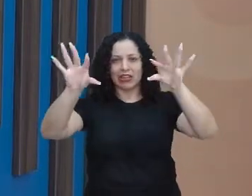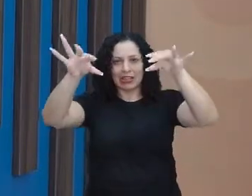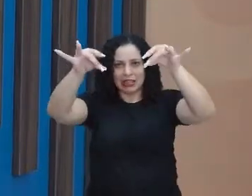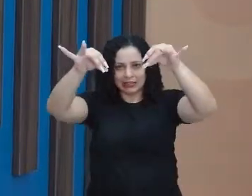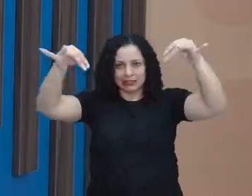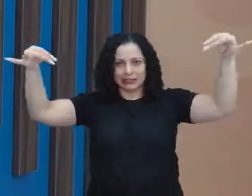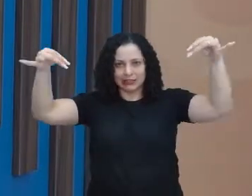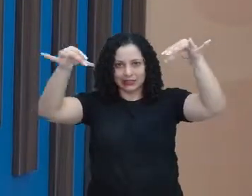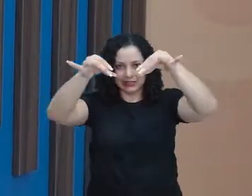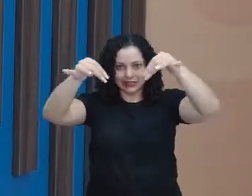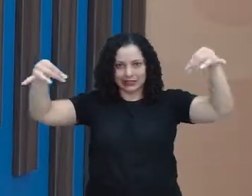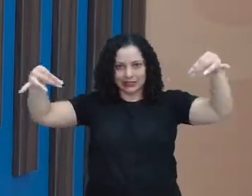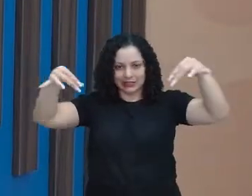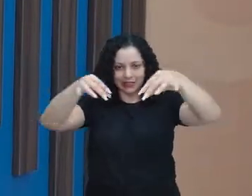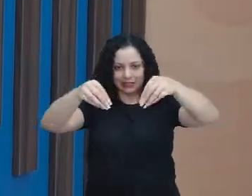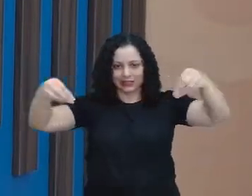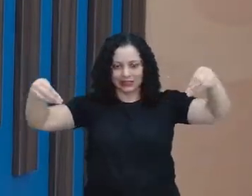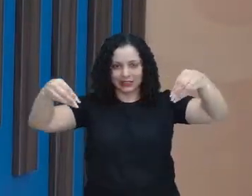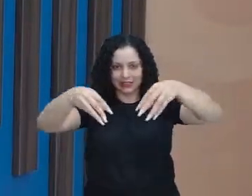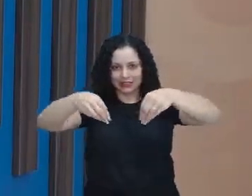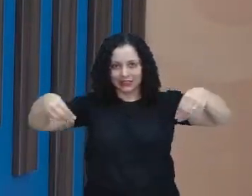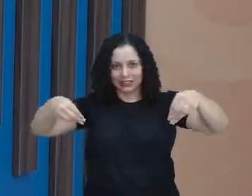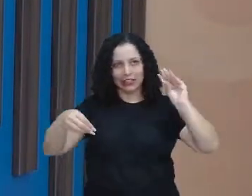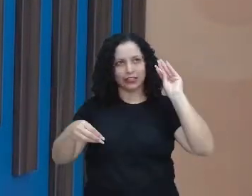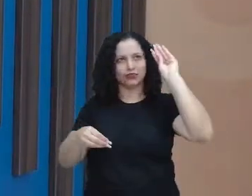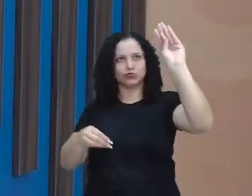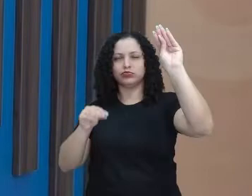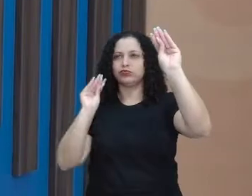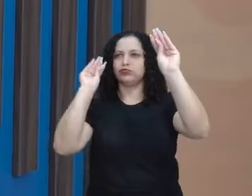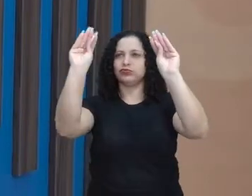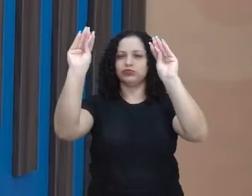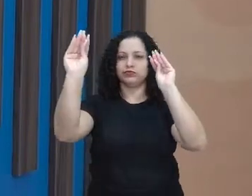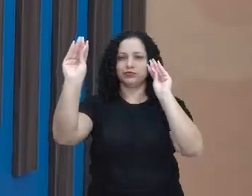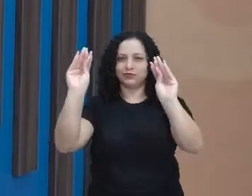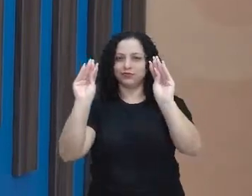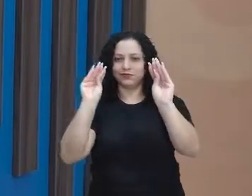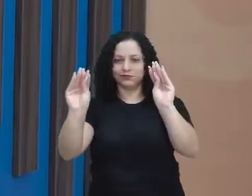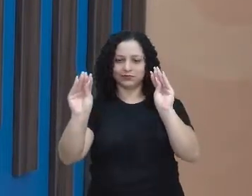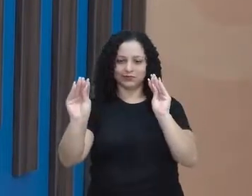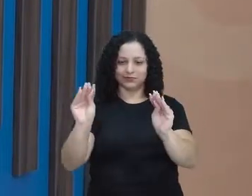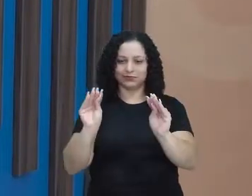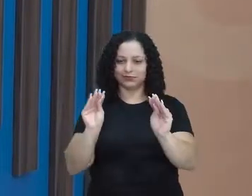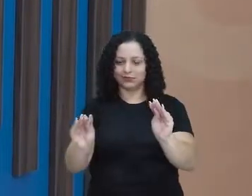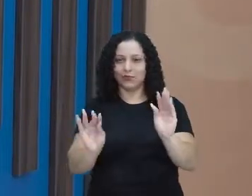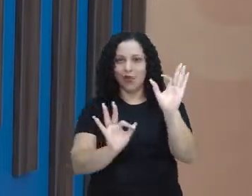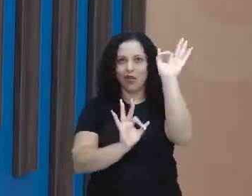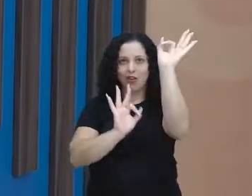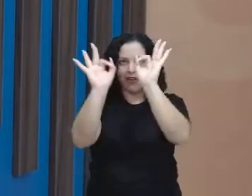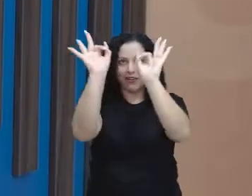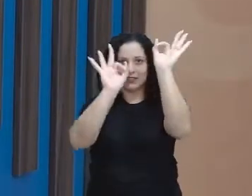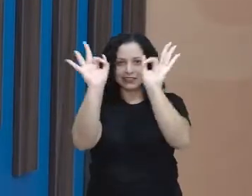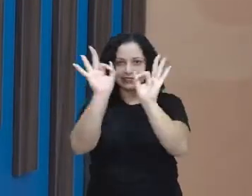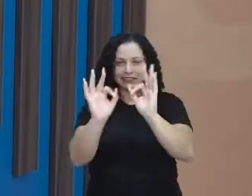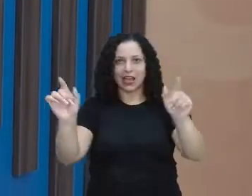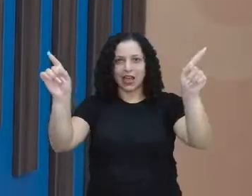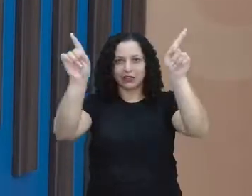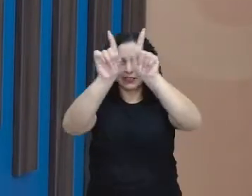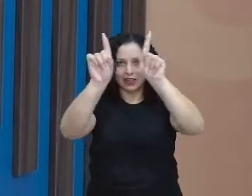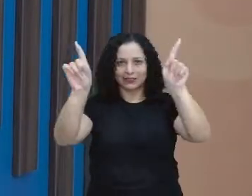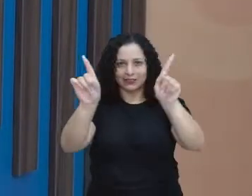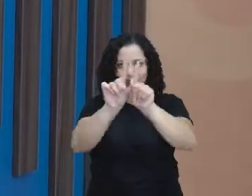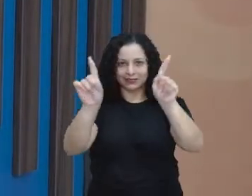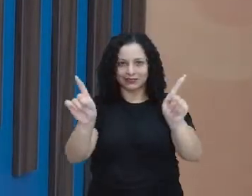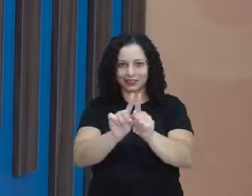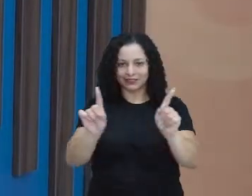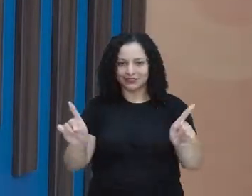solta, coloca lá, ó, o velcrozinho bonitinho e fica, e vai fazendo pareamento. Obviamente que eu fiz